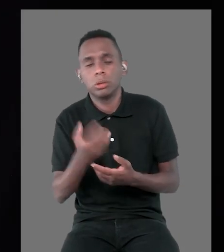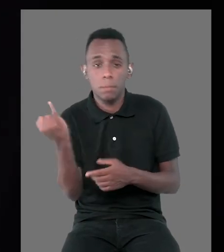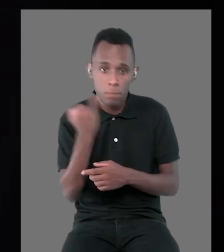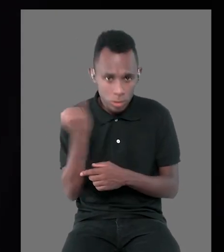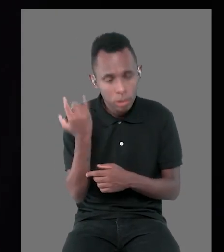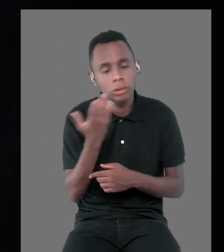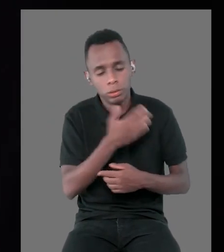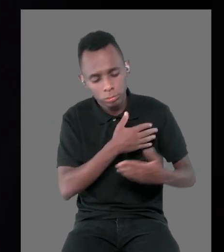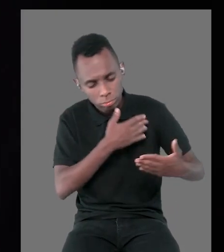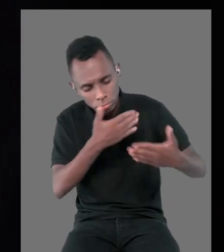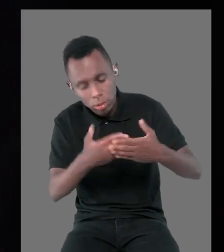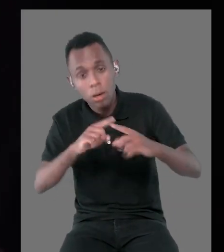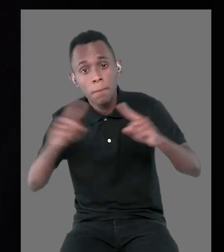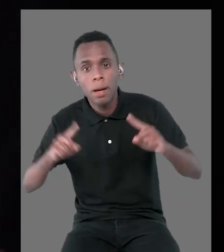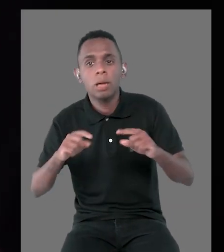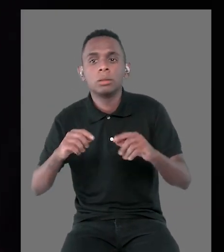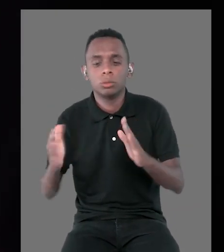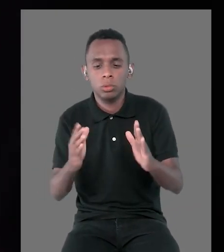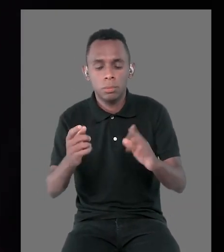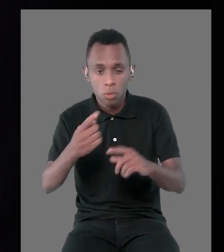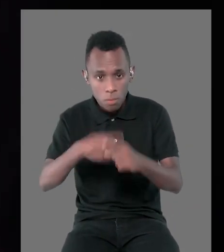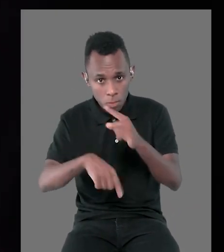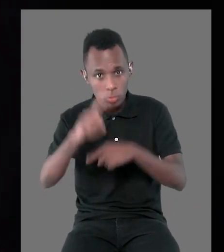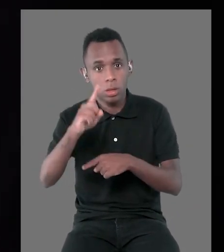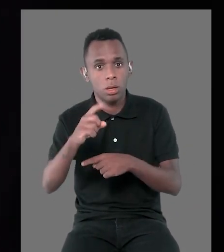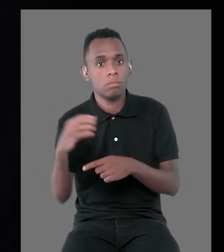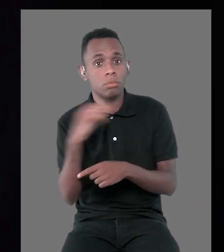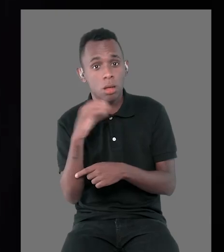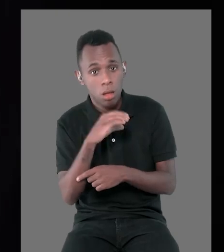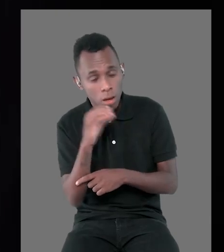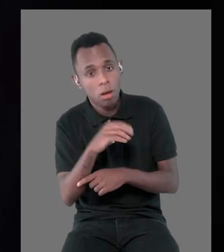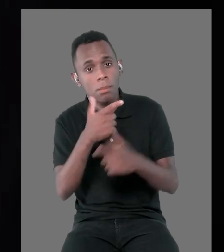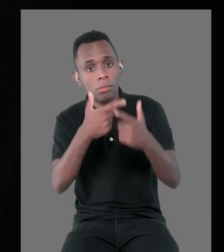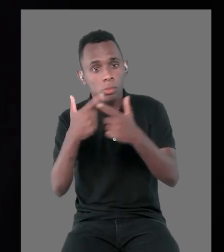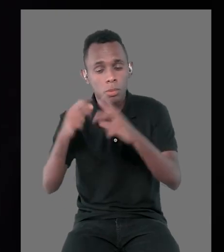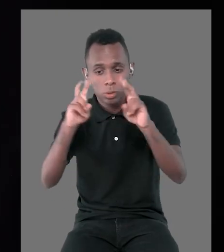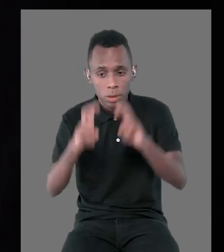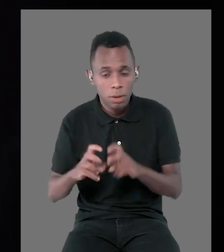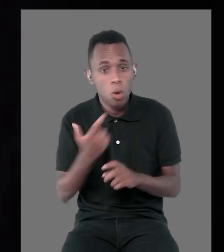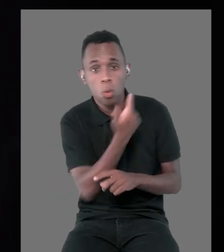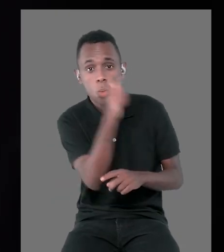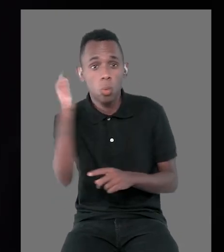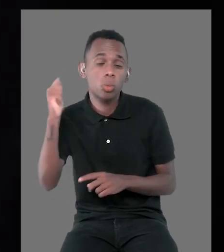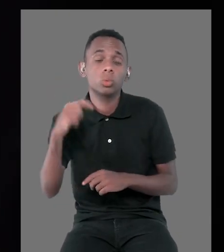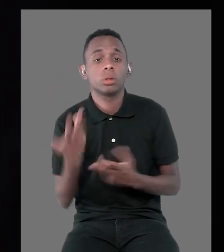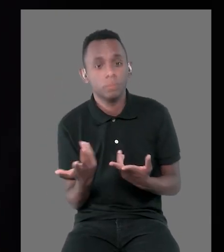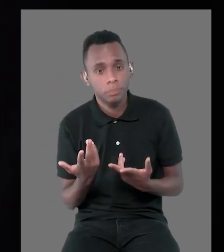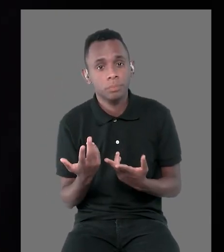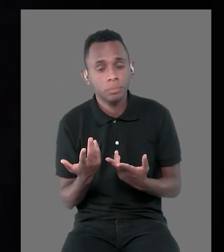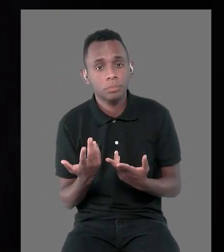sempre foi, mas os tempos mudaram, as urgências são outras, e ele precisava